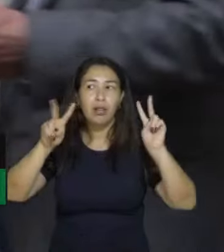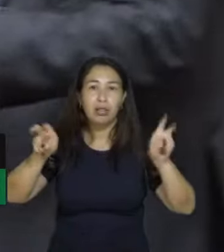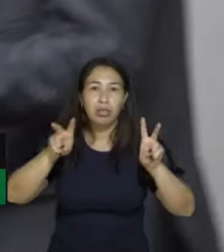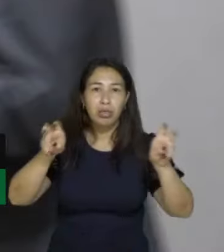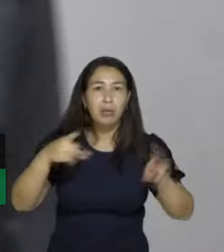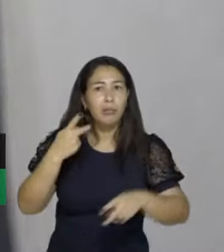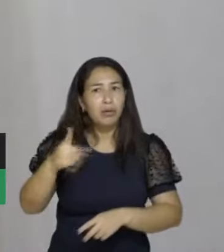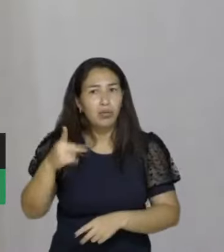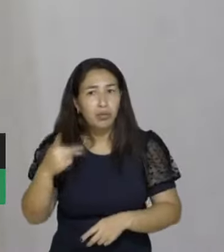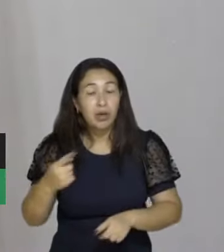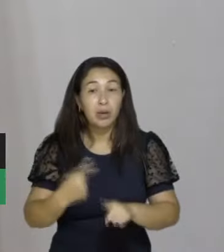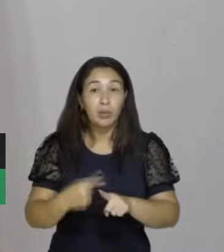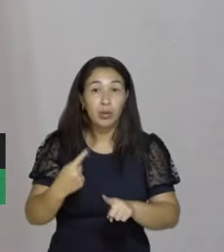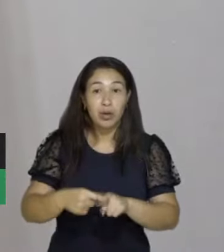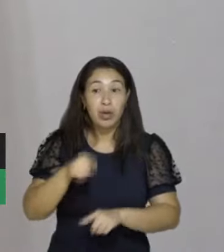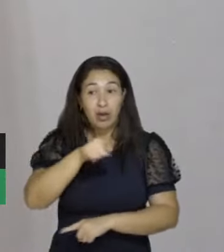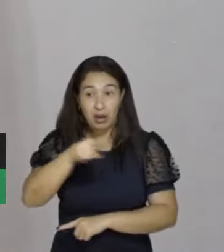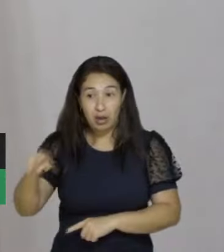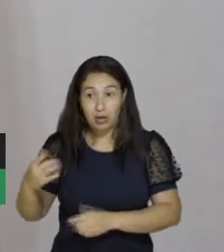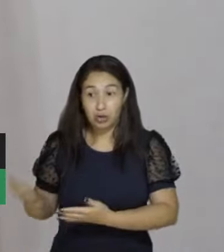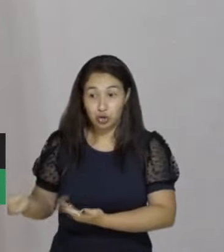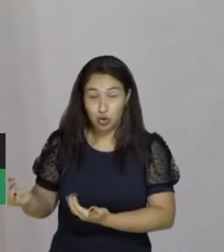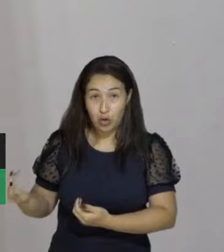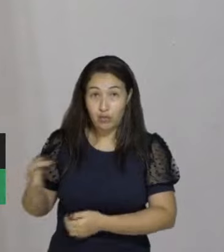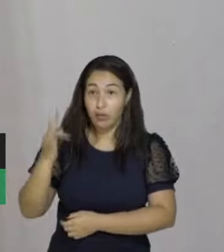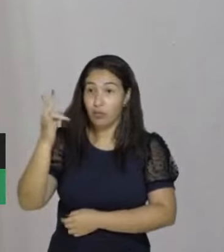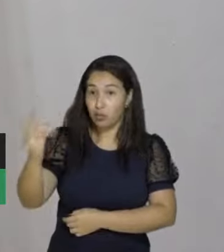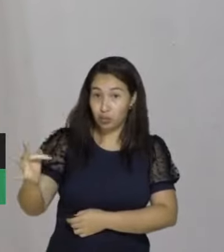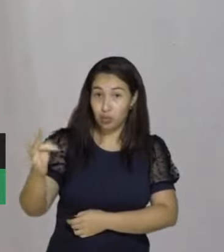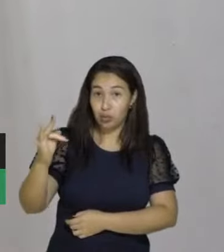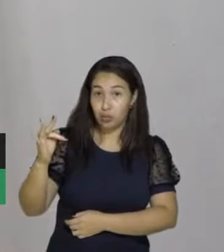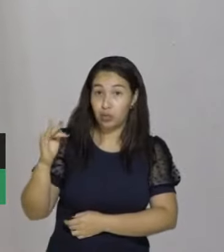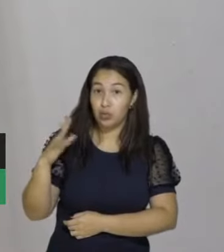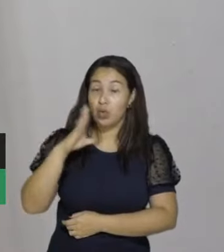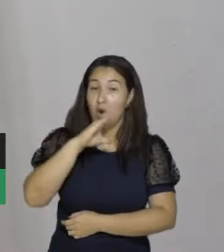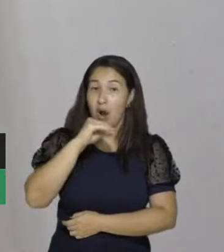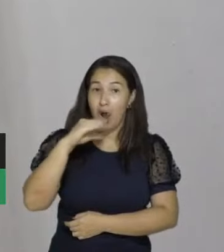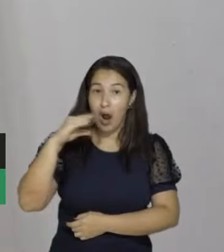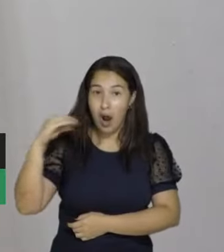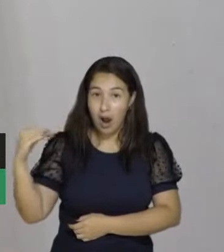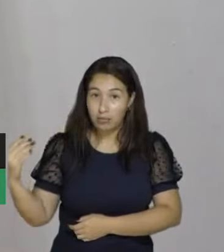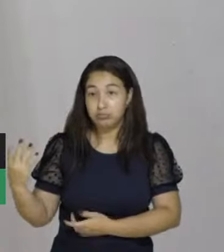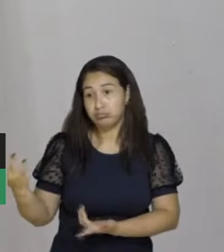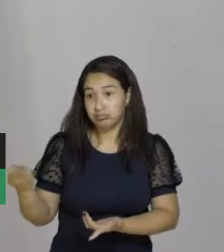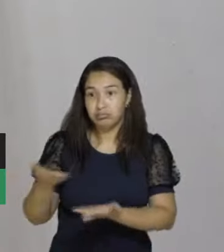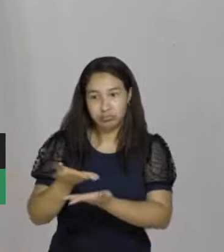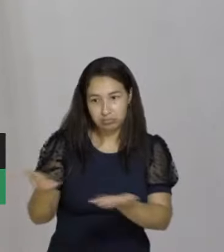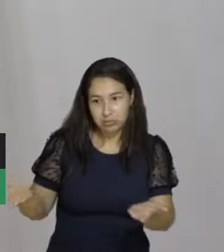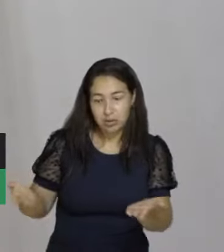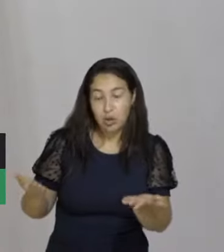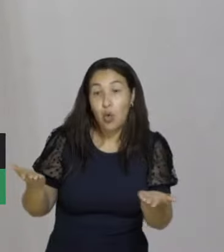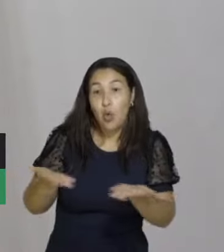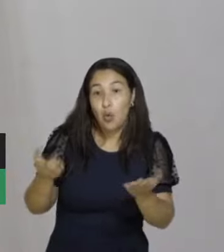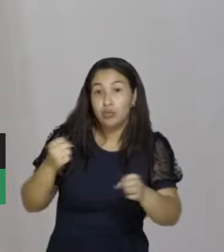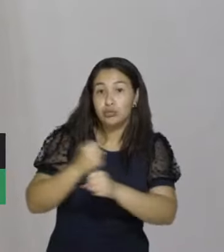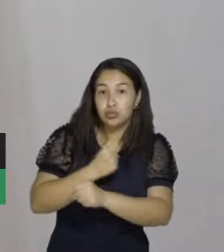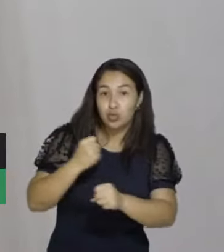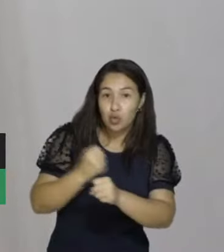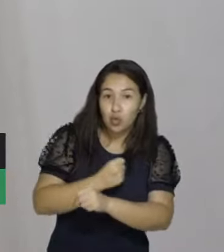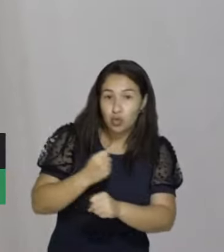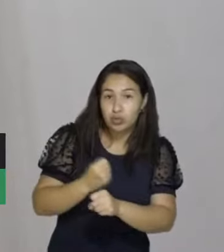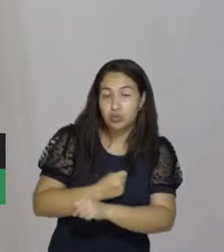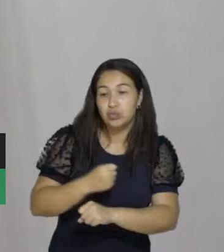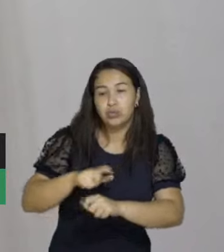os adultos da daqui a dois três quatro cinco anos e são eles que hoje estão construindo as cidades estão construindo